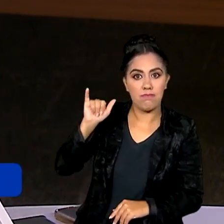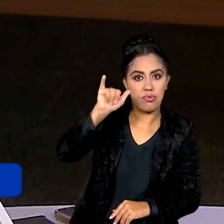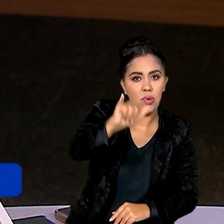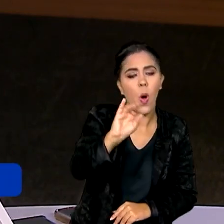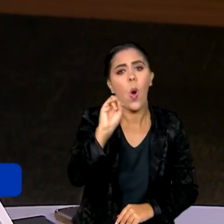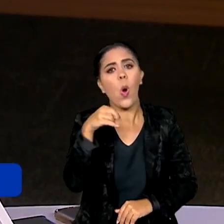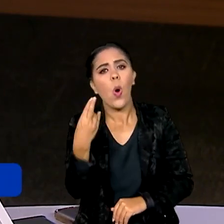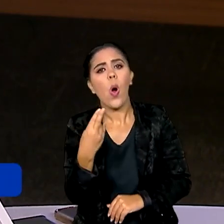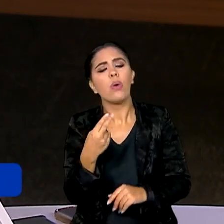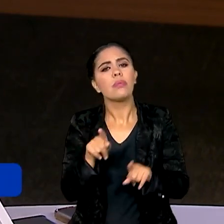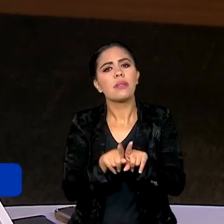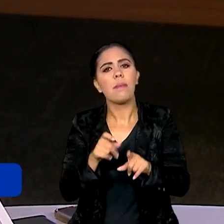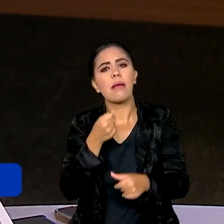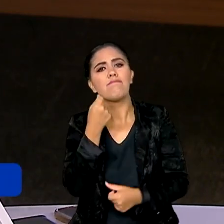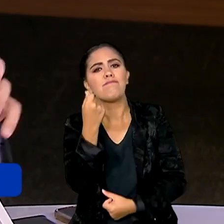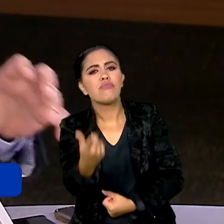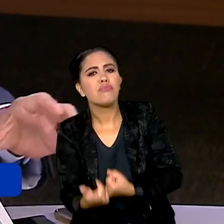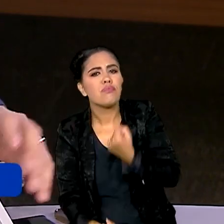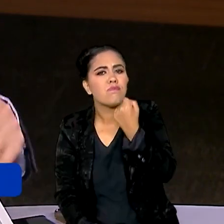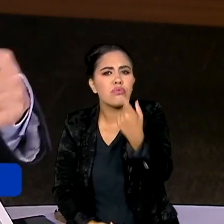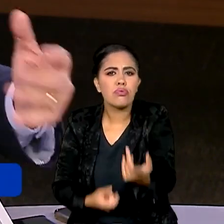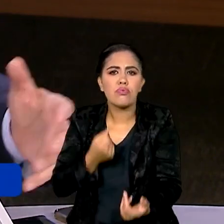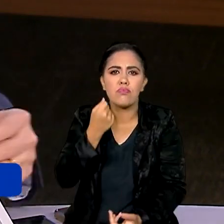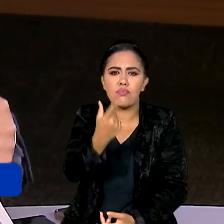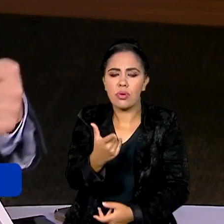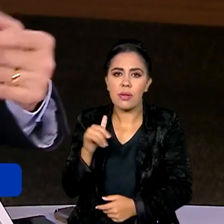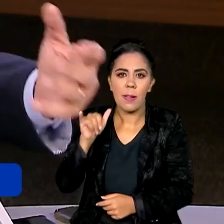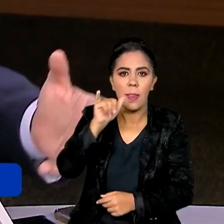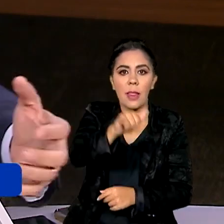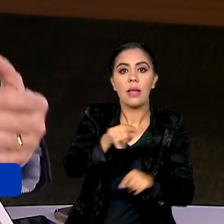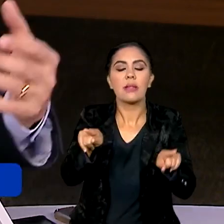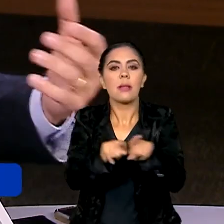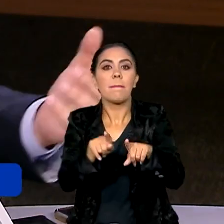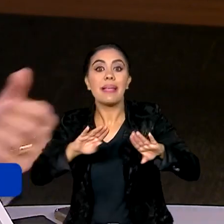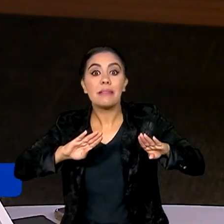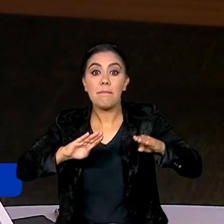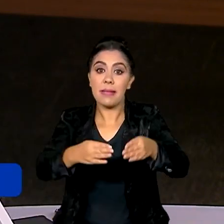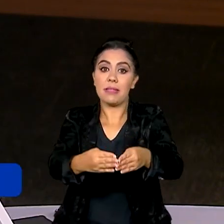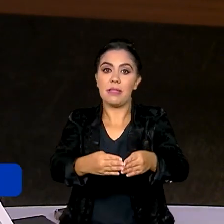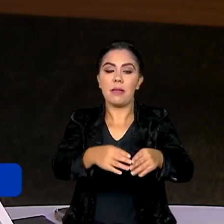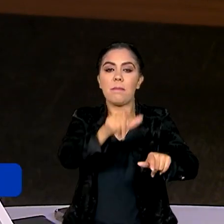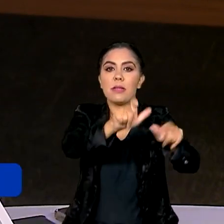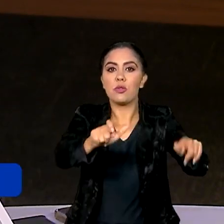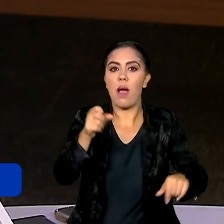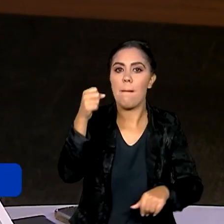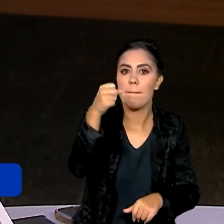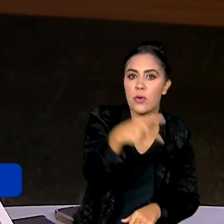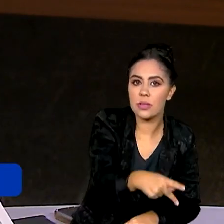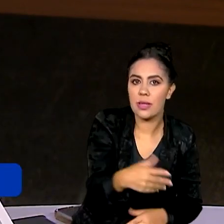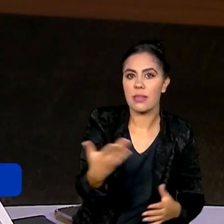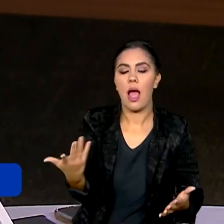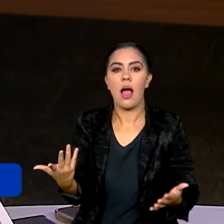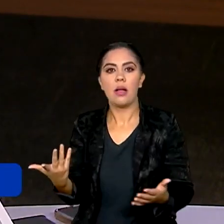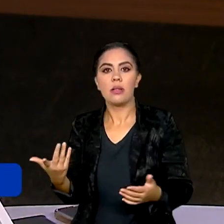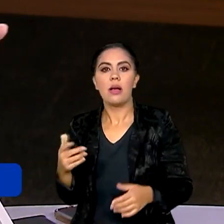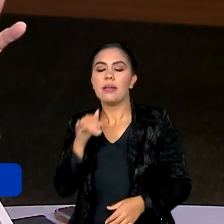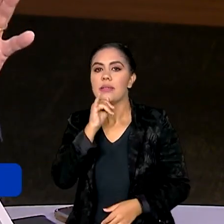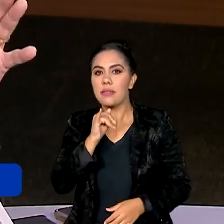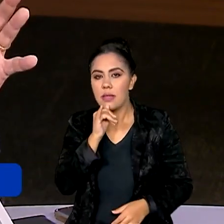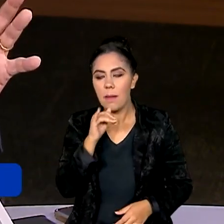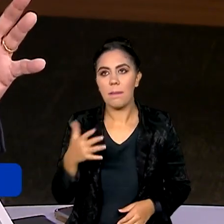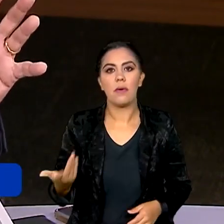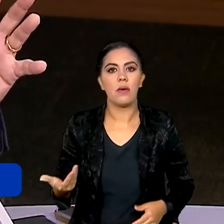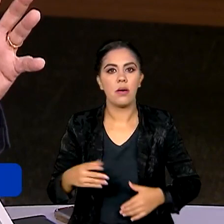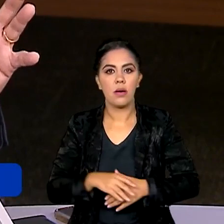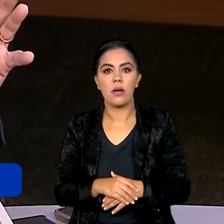raramente e, de alguma forma, para público segmentado, aposentados, etc. Ele não tem a função para a gente também não criar uma